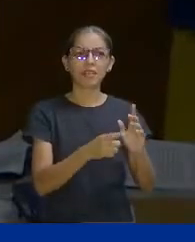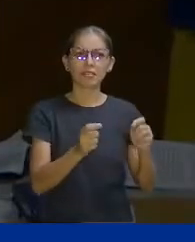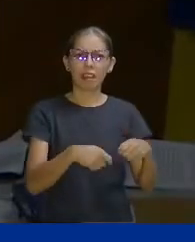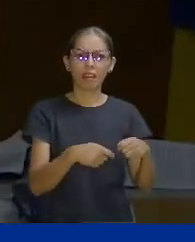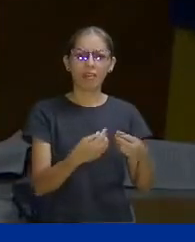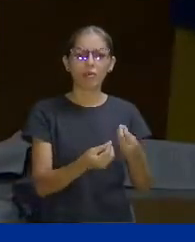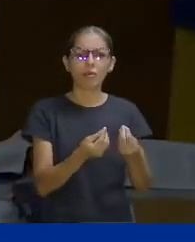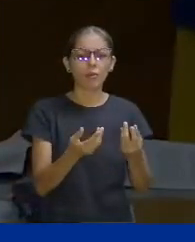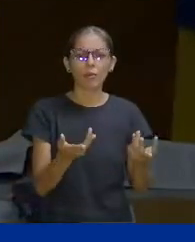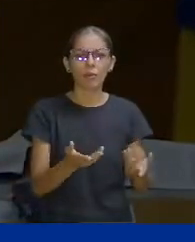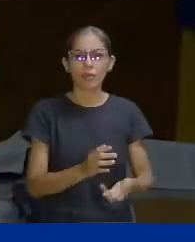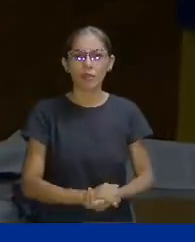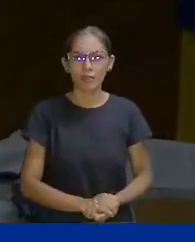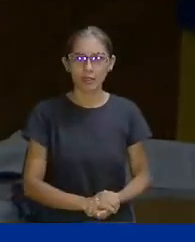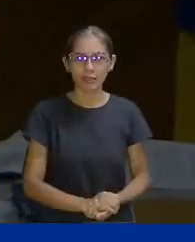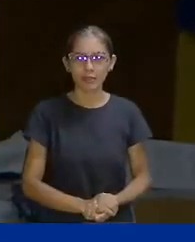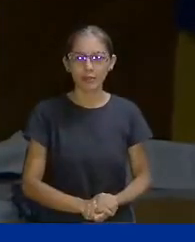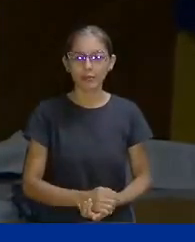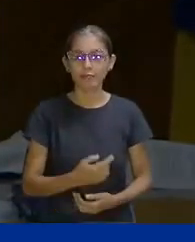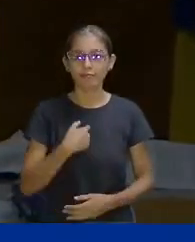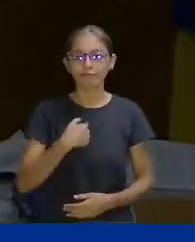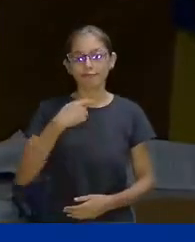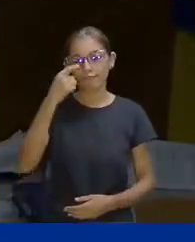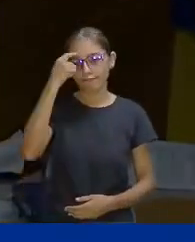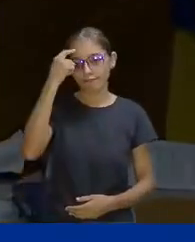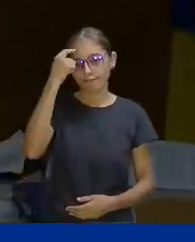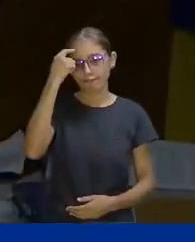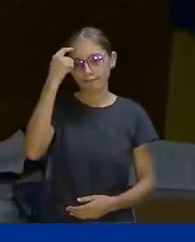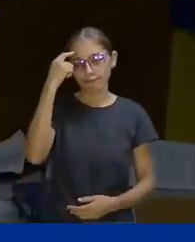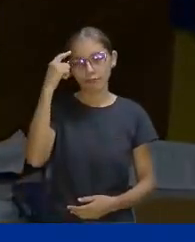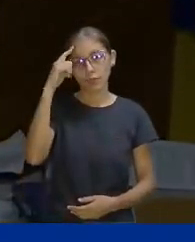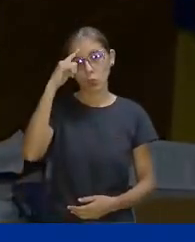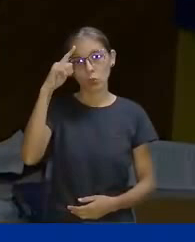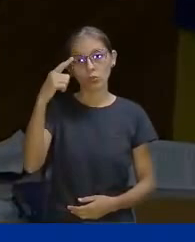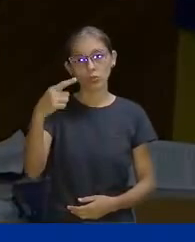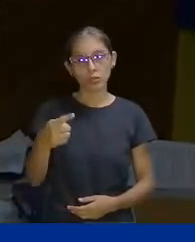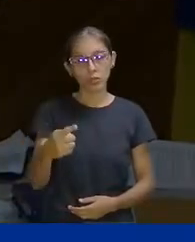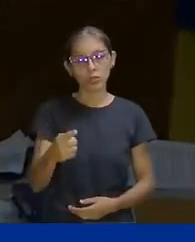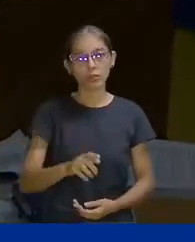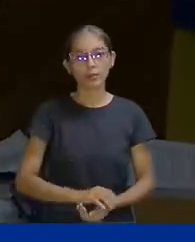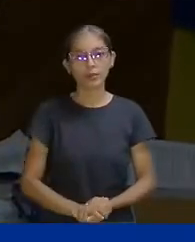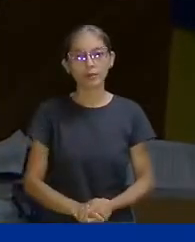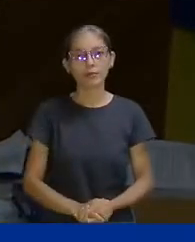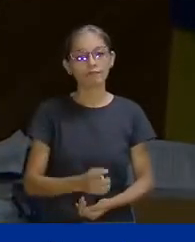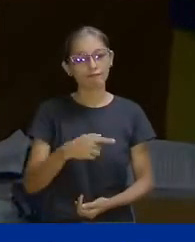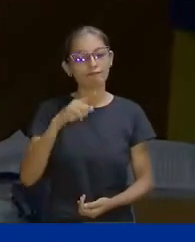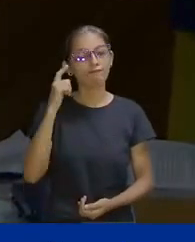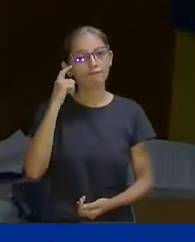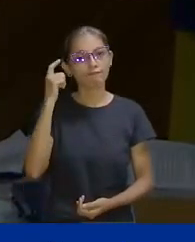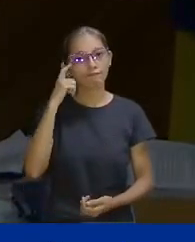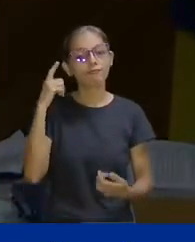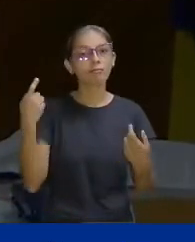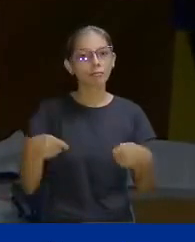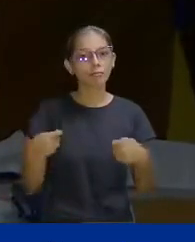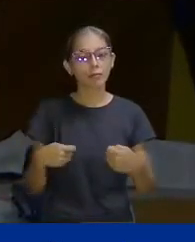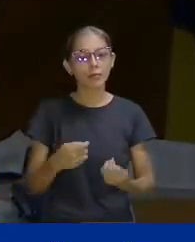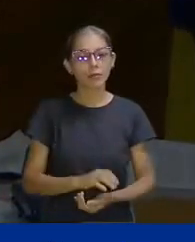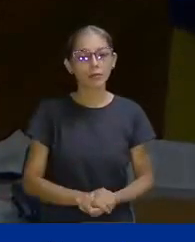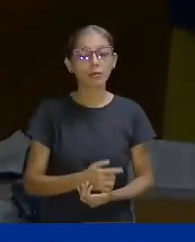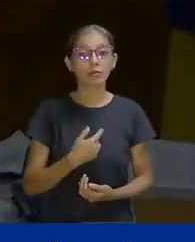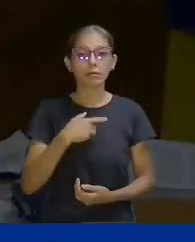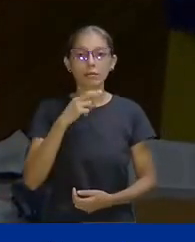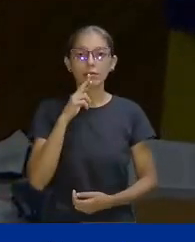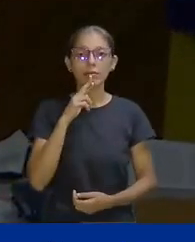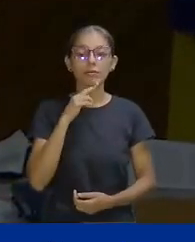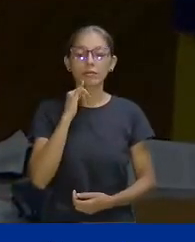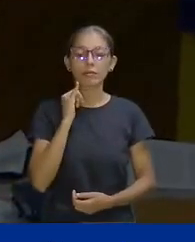isso me faz pensar a cada dia, eu acho que a gente tem que realmente pensar nisso. Mas eu quero dizer que foi